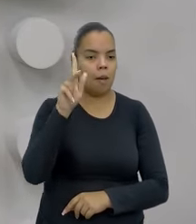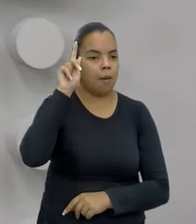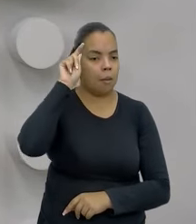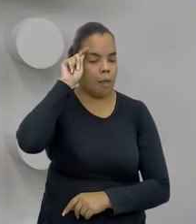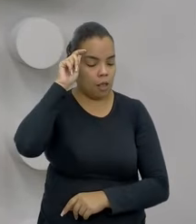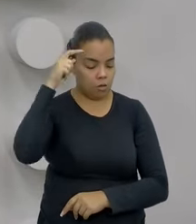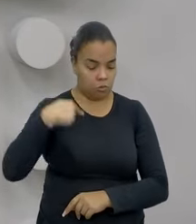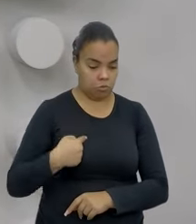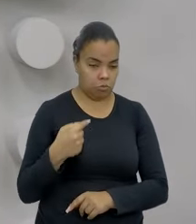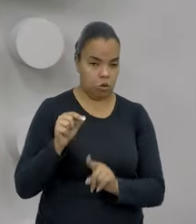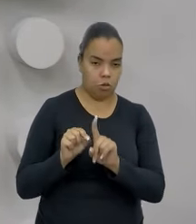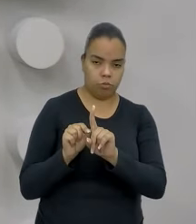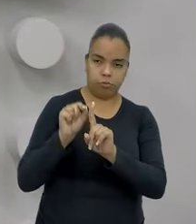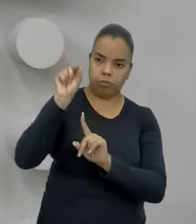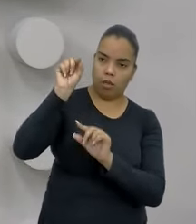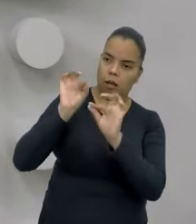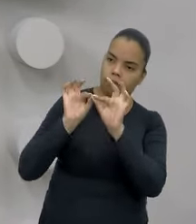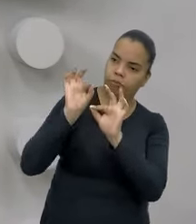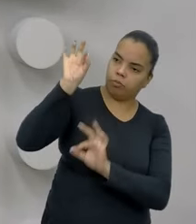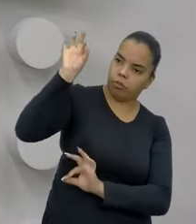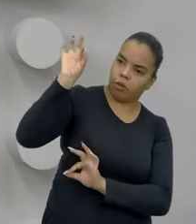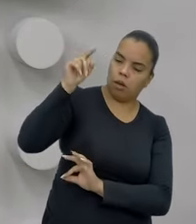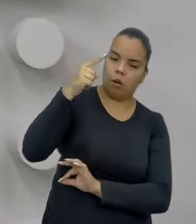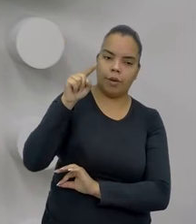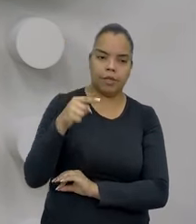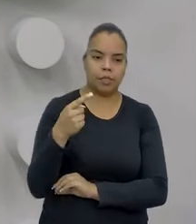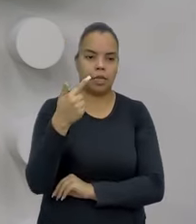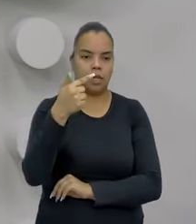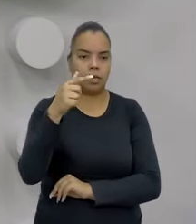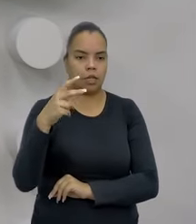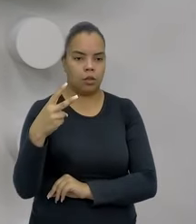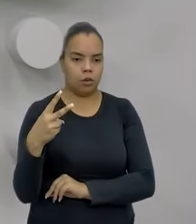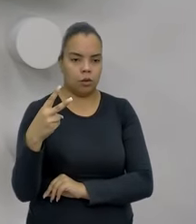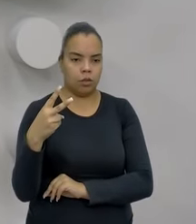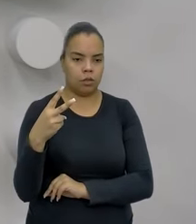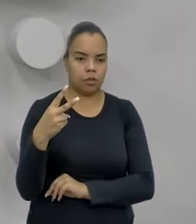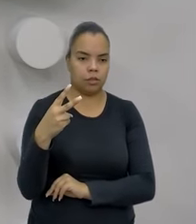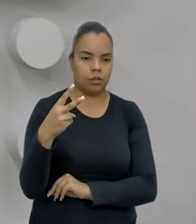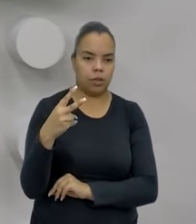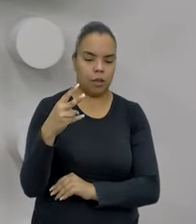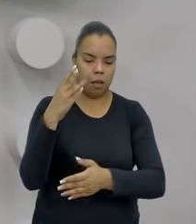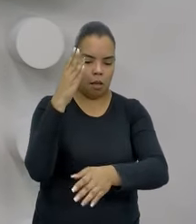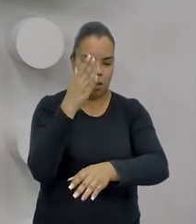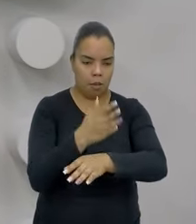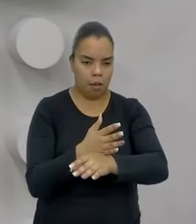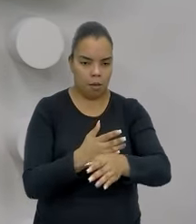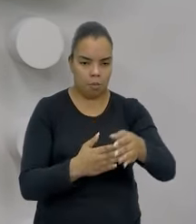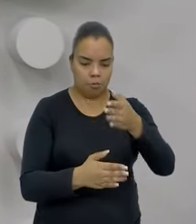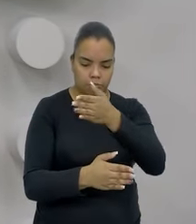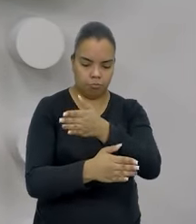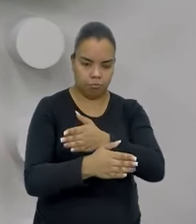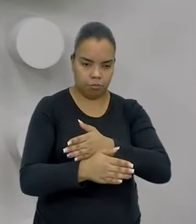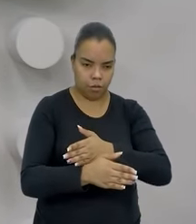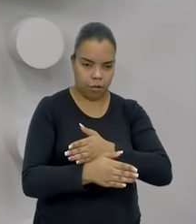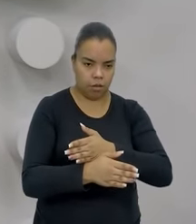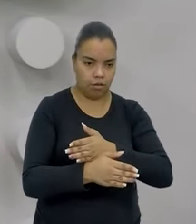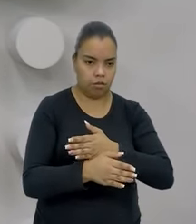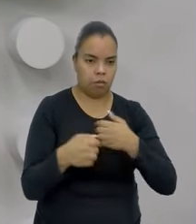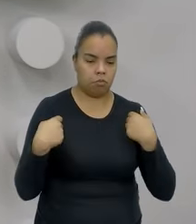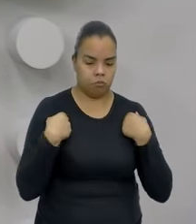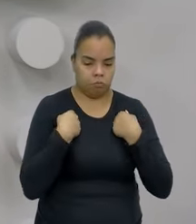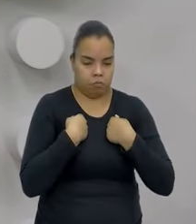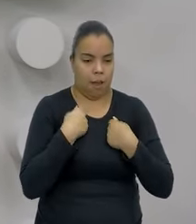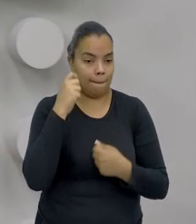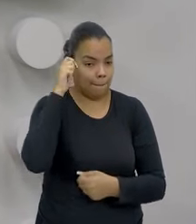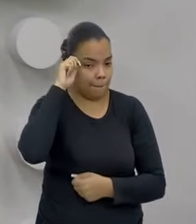1,72 hoje aqui no estúdio Estou é com uma manga longa preta e um colete preto por cima uma